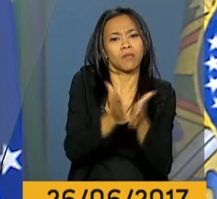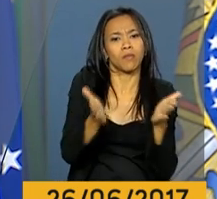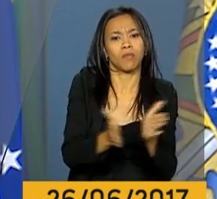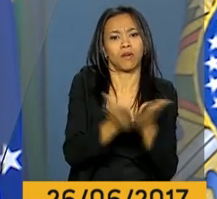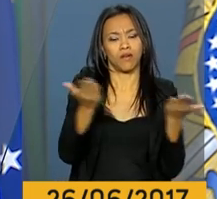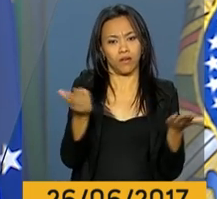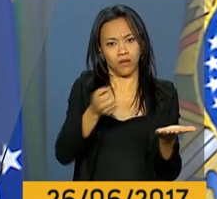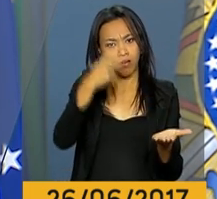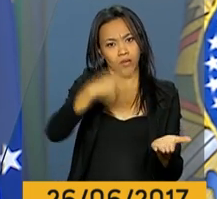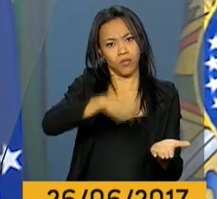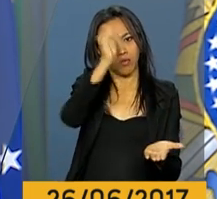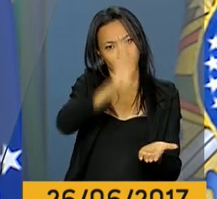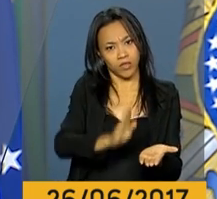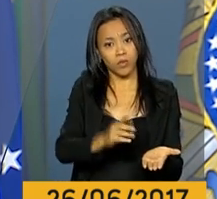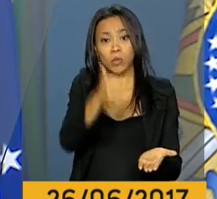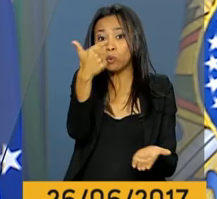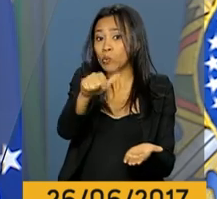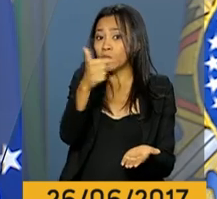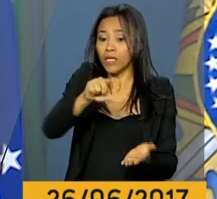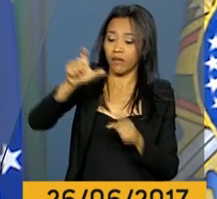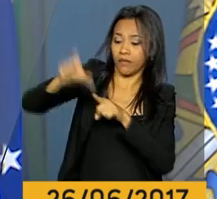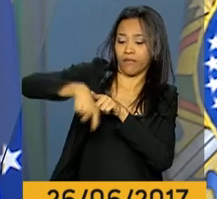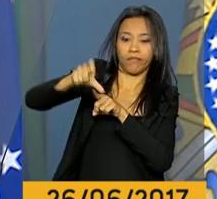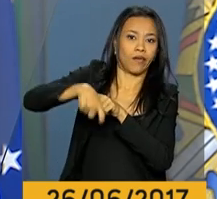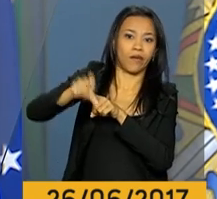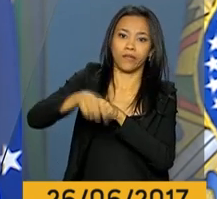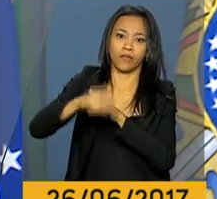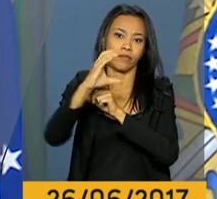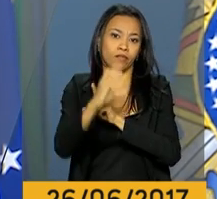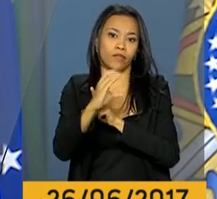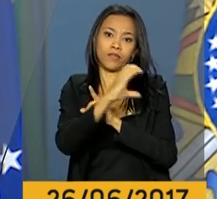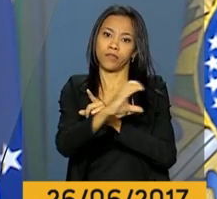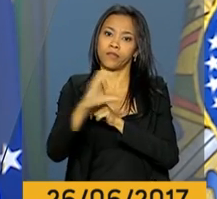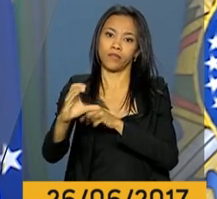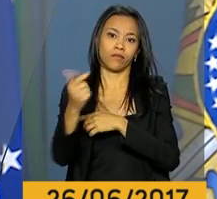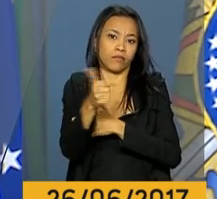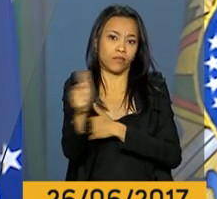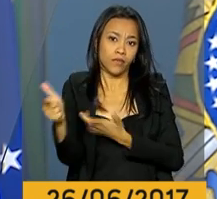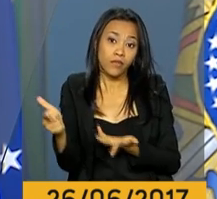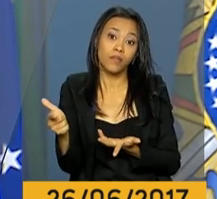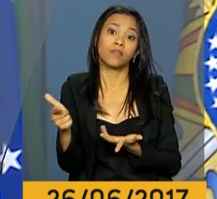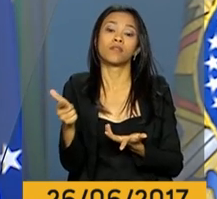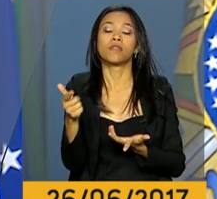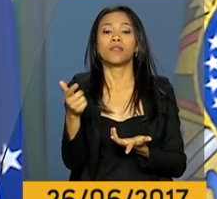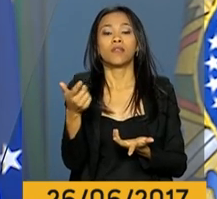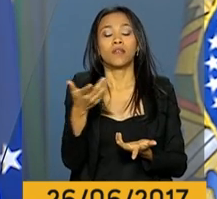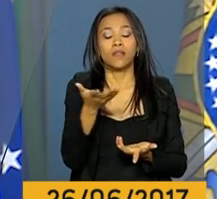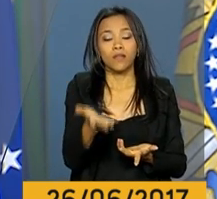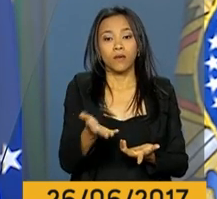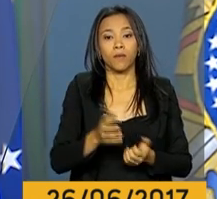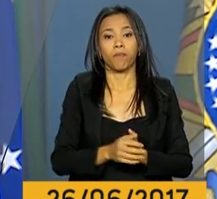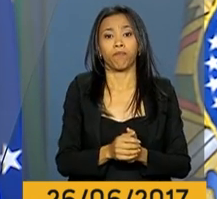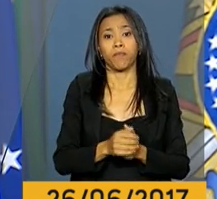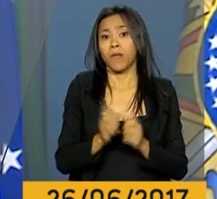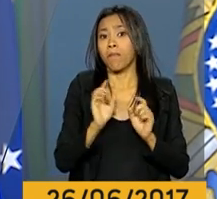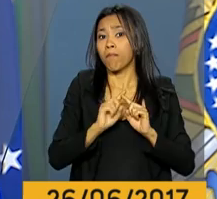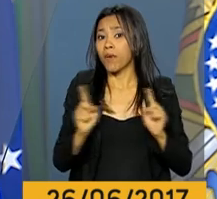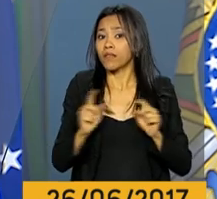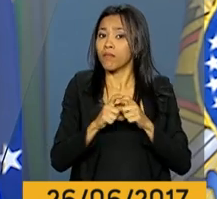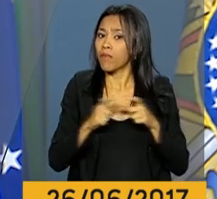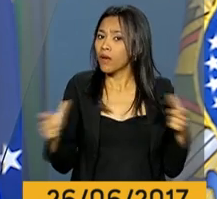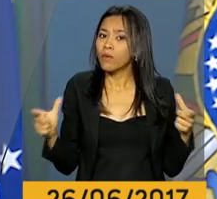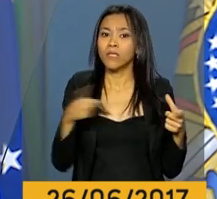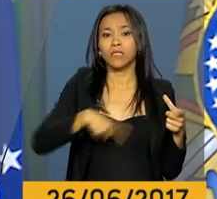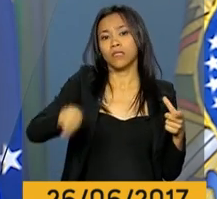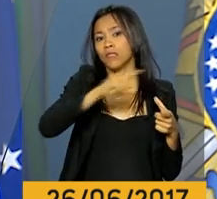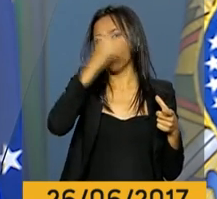aliás muitos não TM cartão de crédito não é sem embargo disso não prejudicar a compra por cartão de crédito mas grande parte do nosso